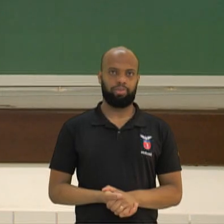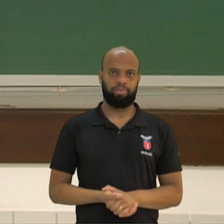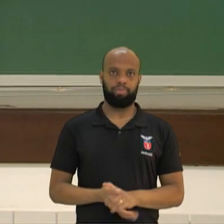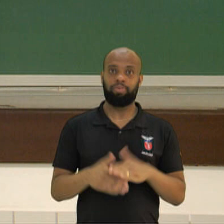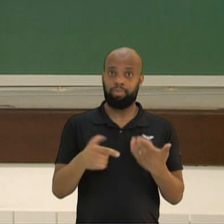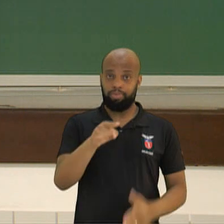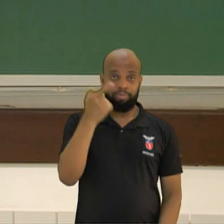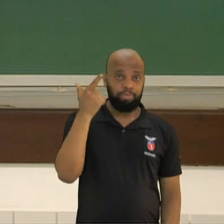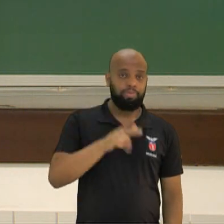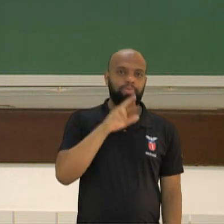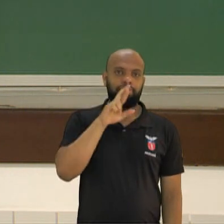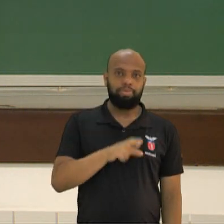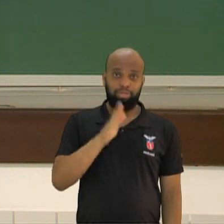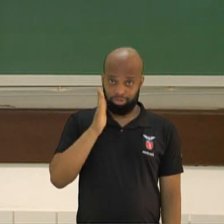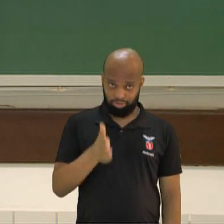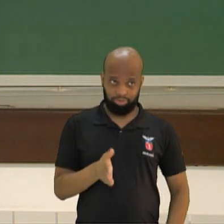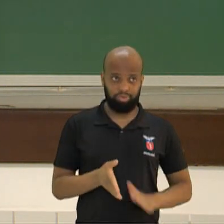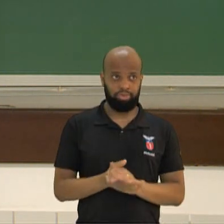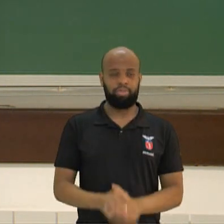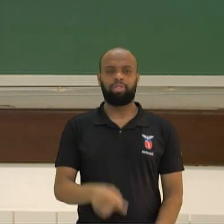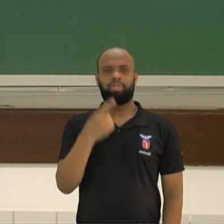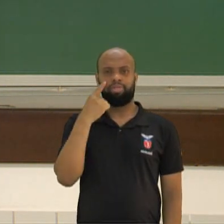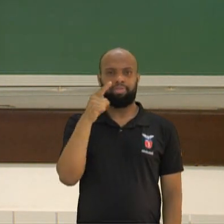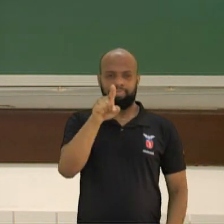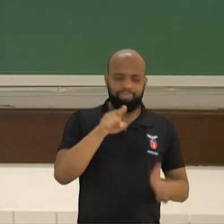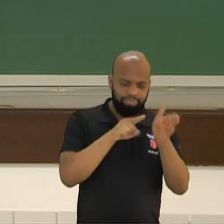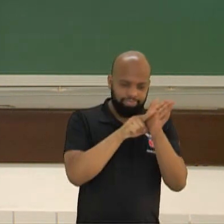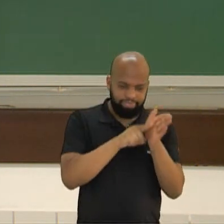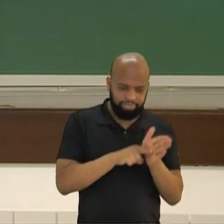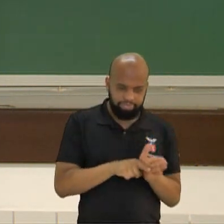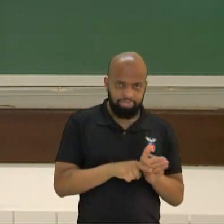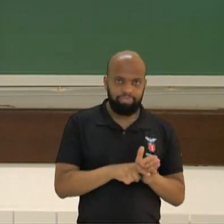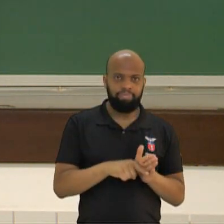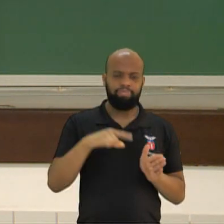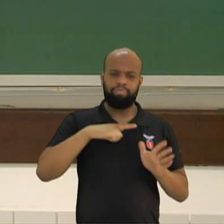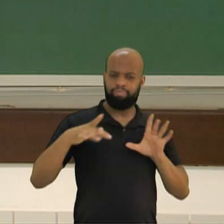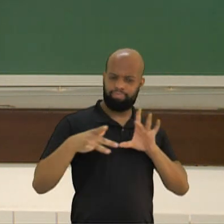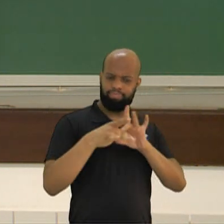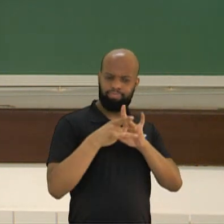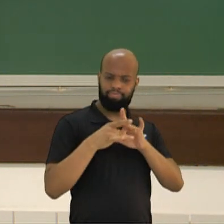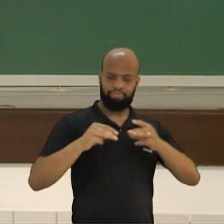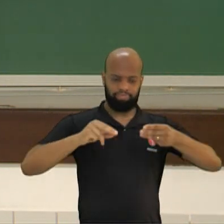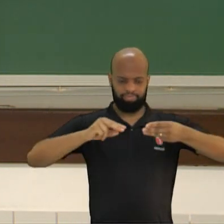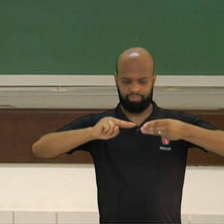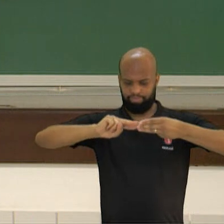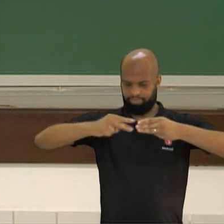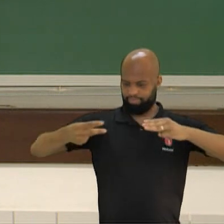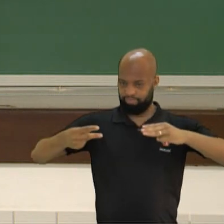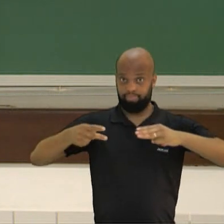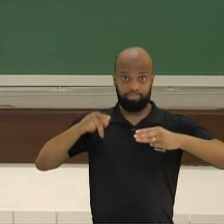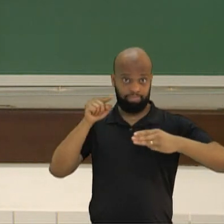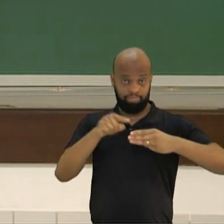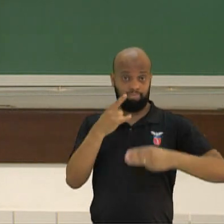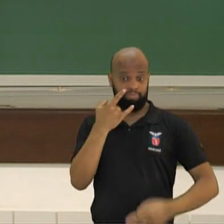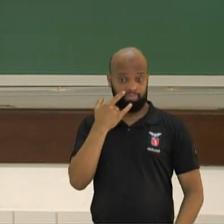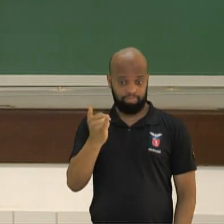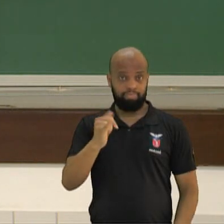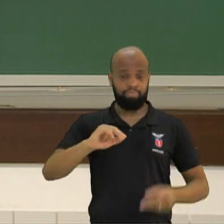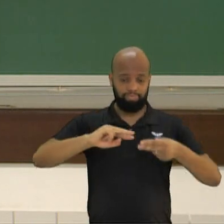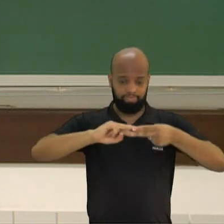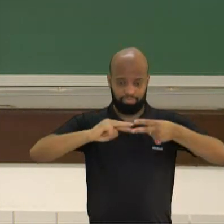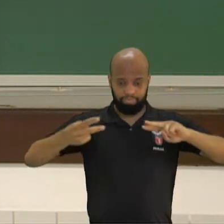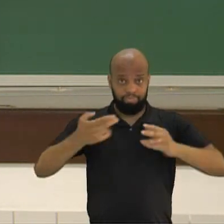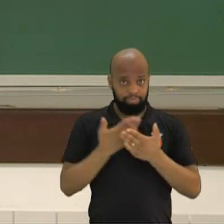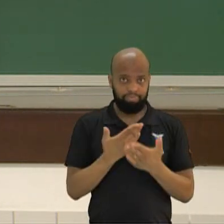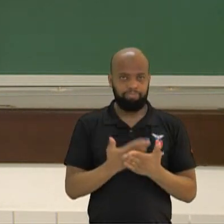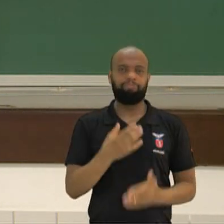Aí, pessoal, responderam? Olha lá, ó, quem pesquisou e associou Mendel com pai da genética, é isso